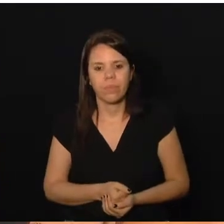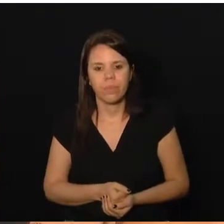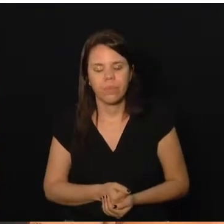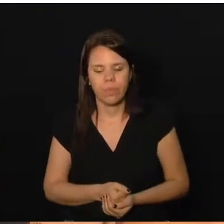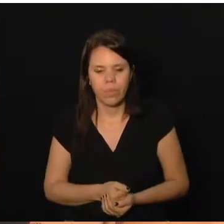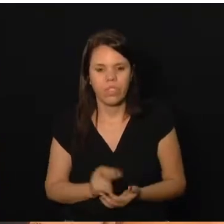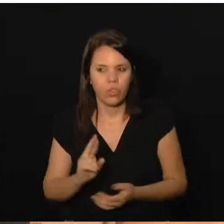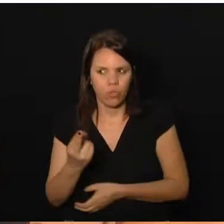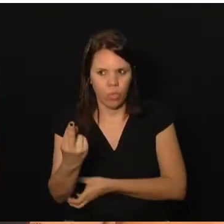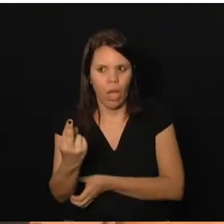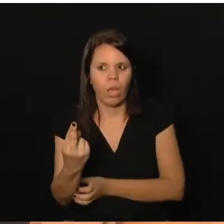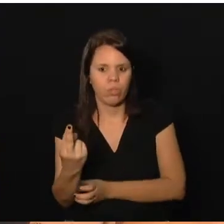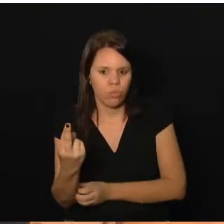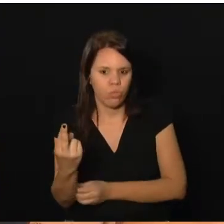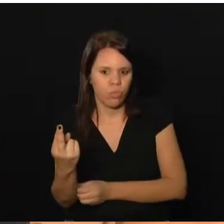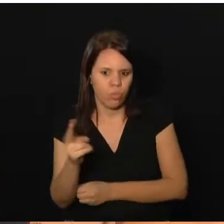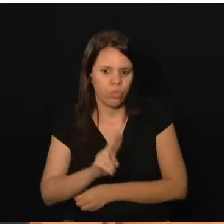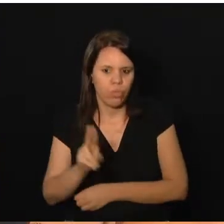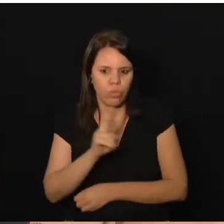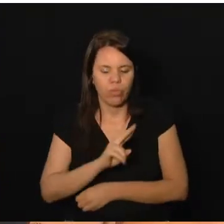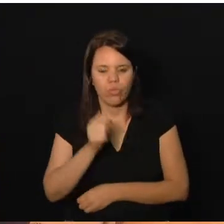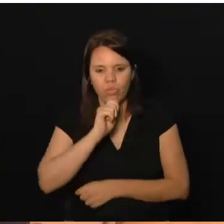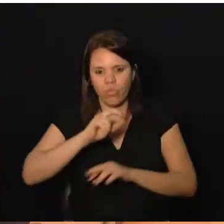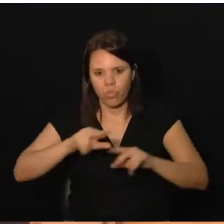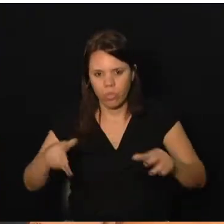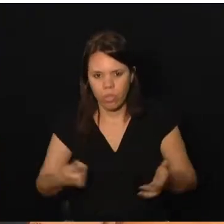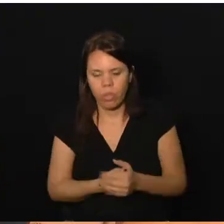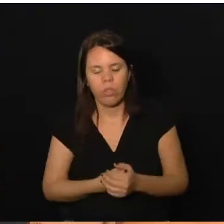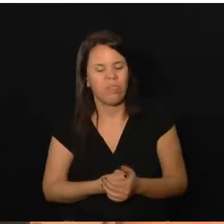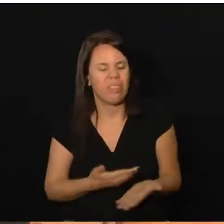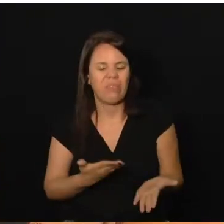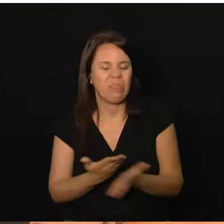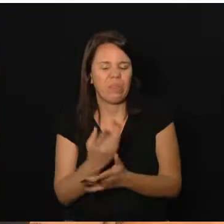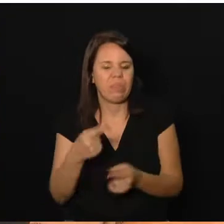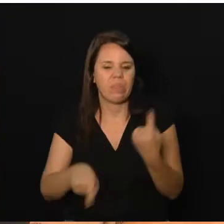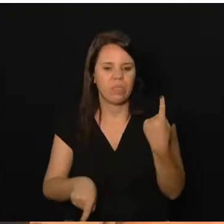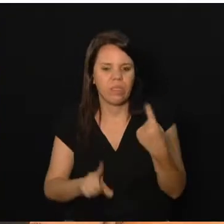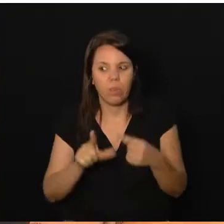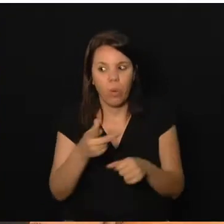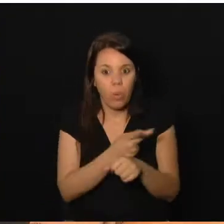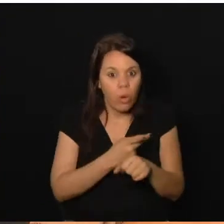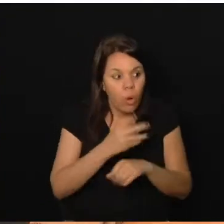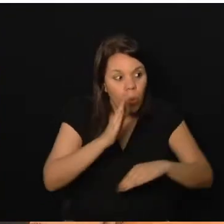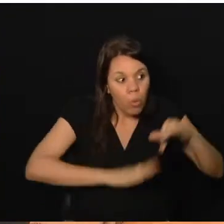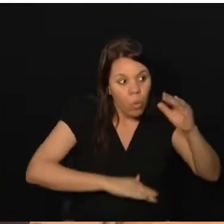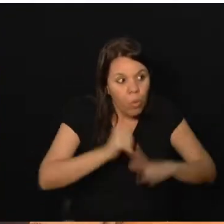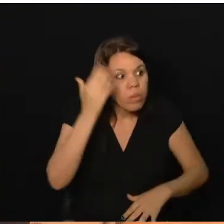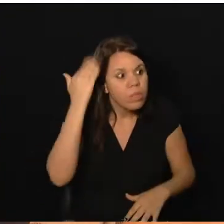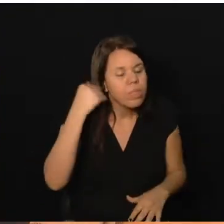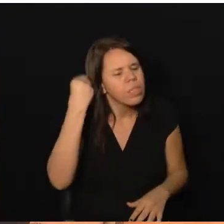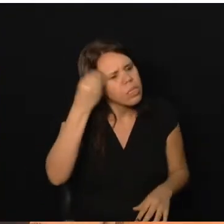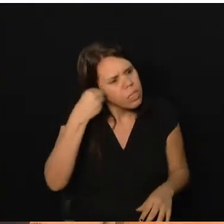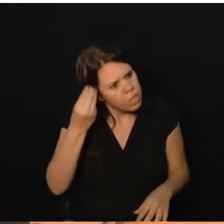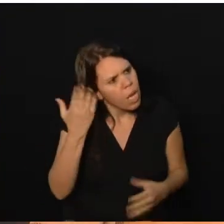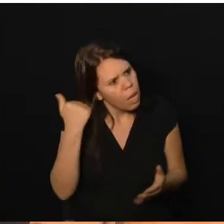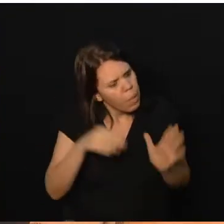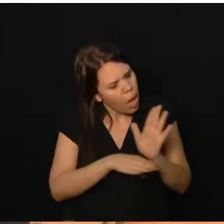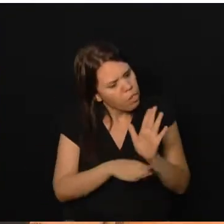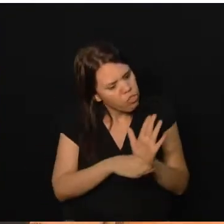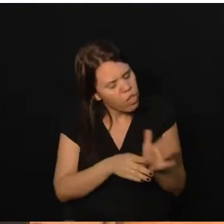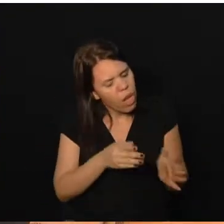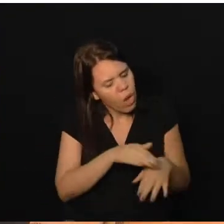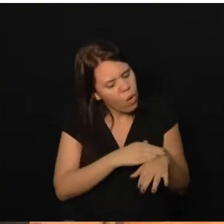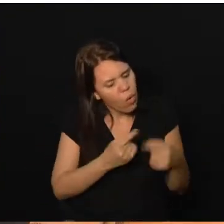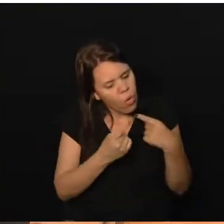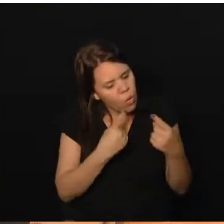os efeitos. Segundo, não deu certo, então procurar a ajuda de um profissional que vai ter como conseguir falar com